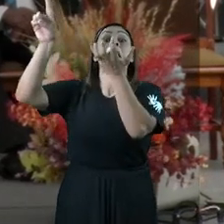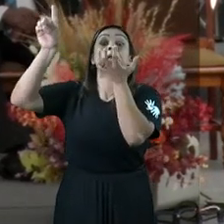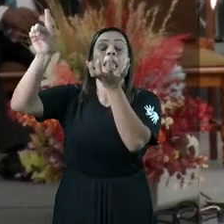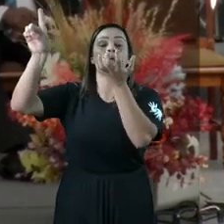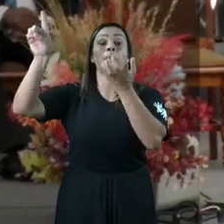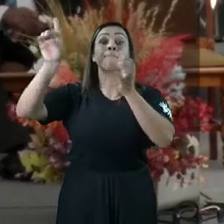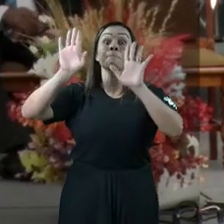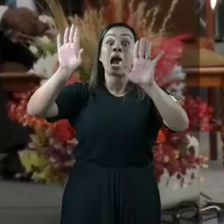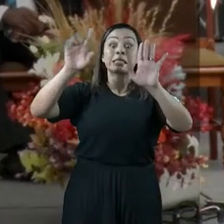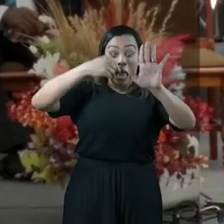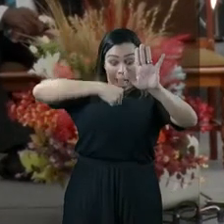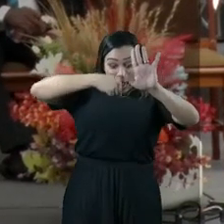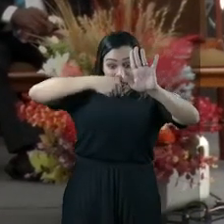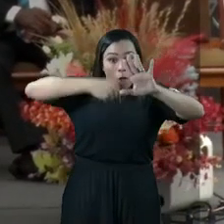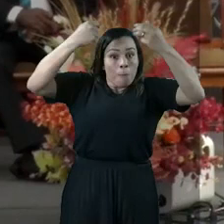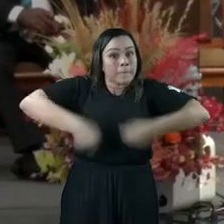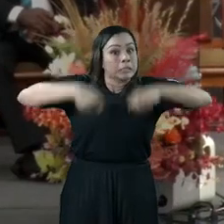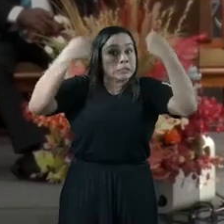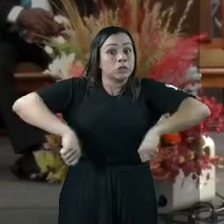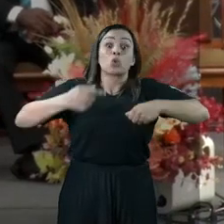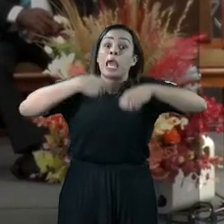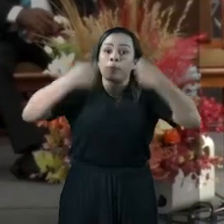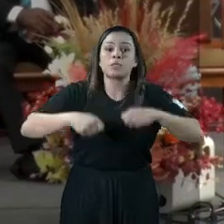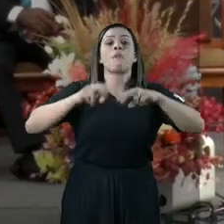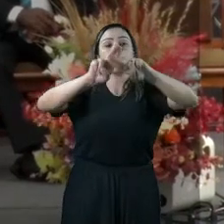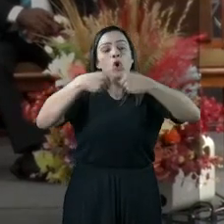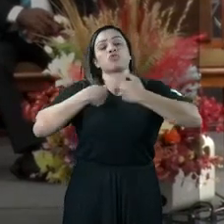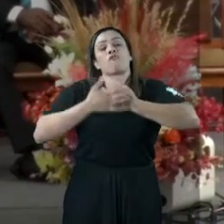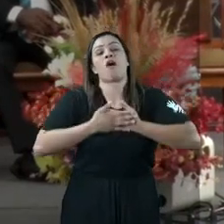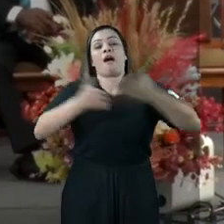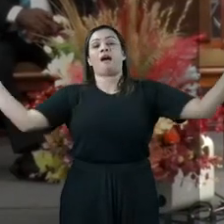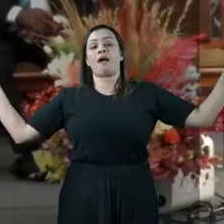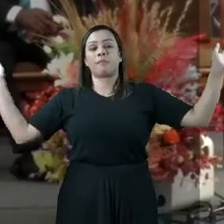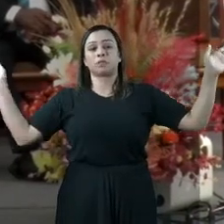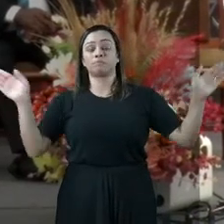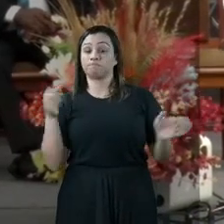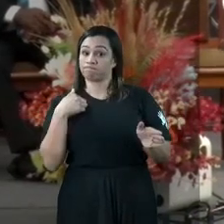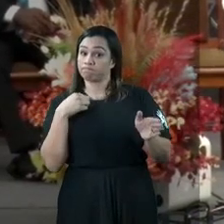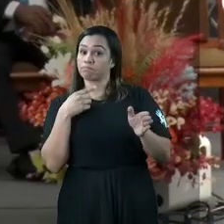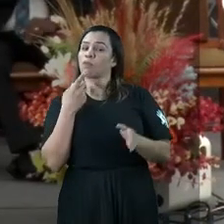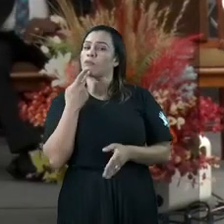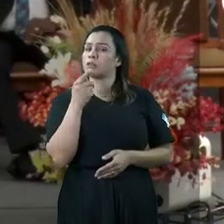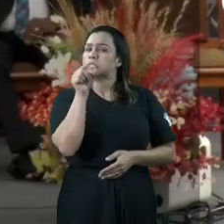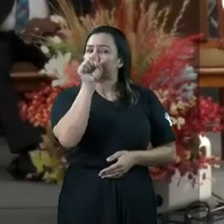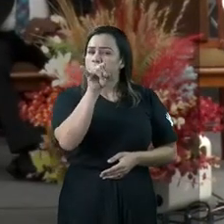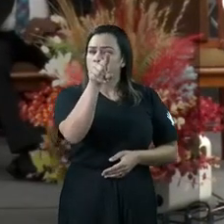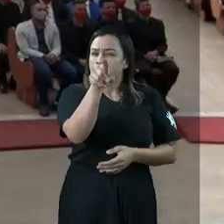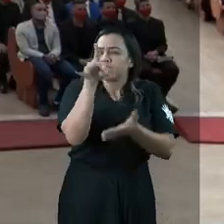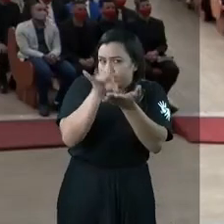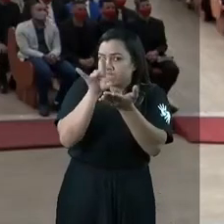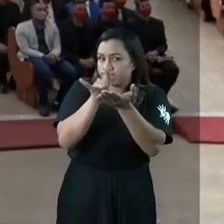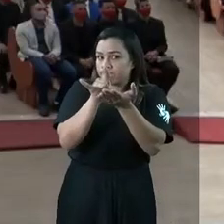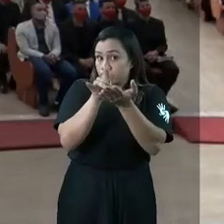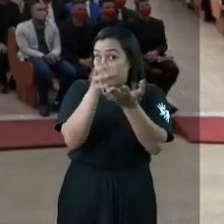sou eu. Eu vou abrir as portas. Se você está disposto a escancarar as portas da sua história,